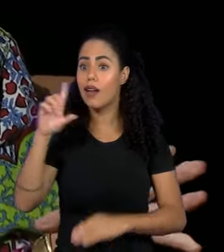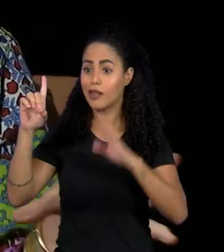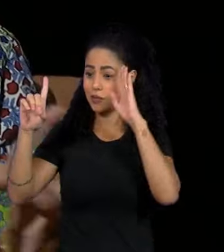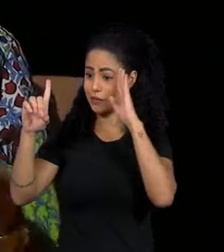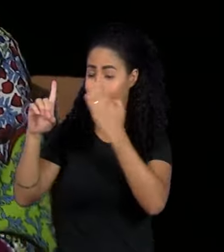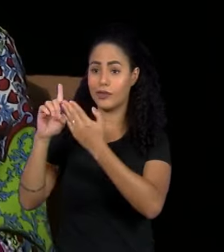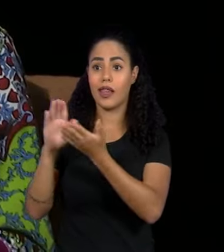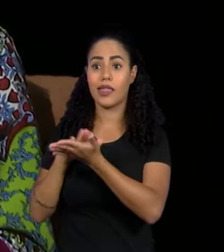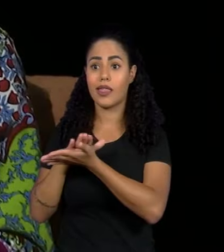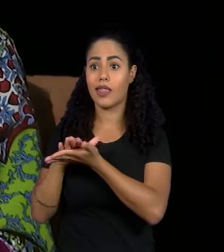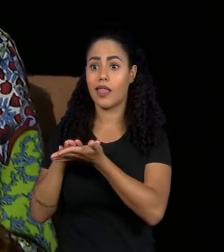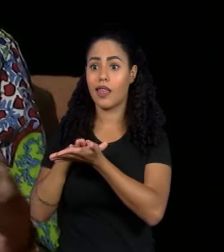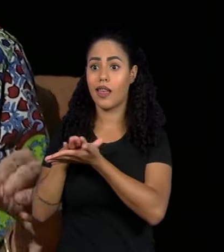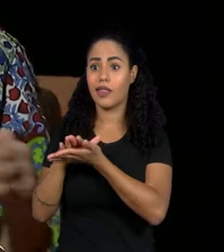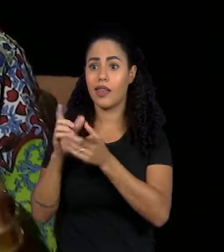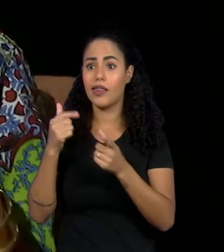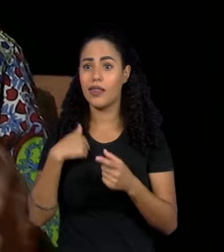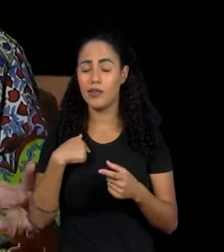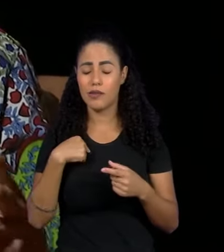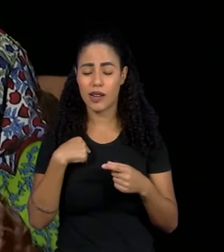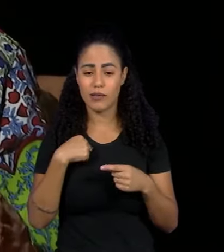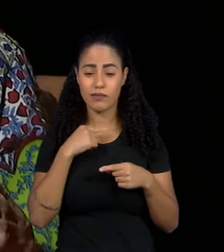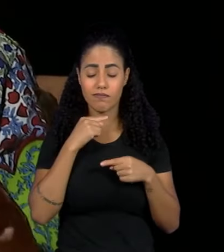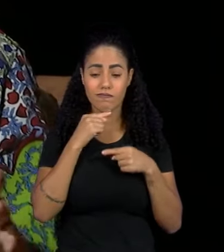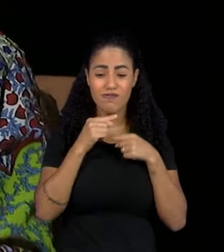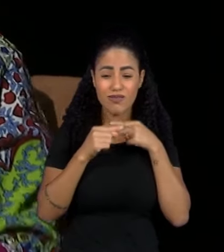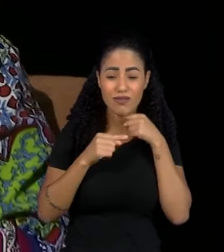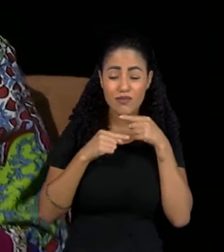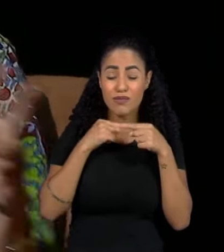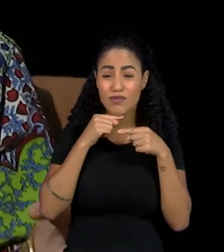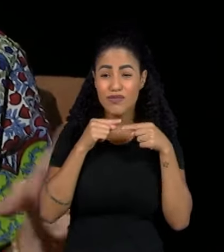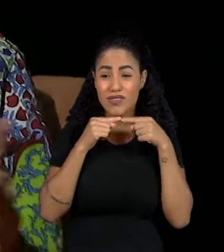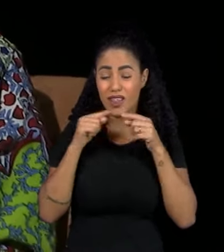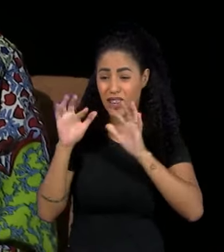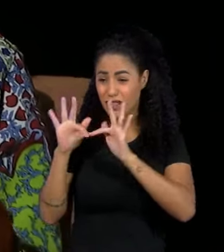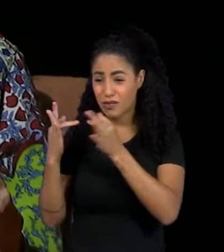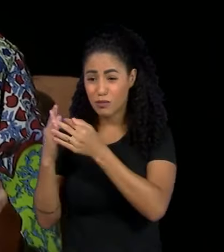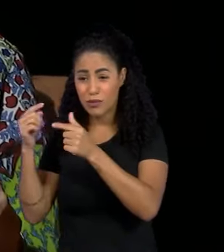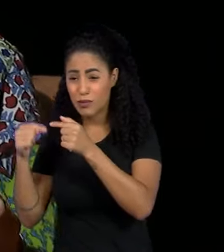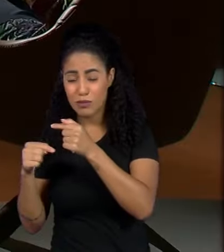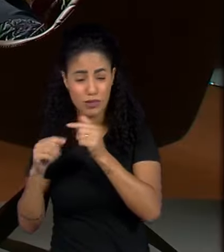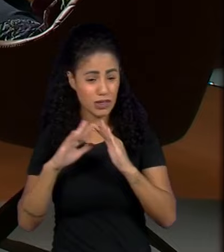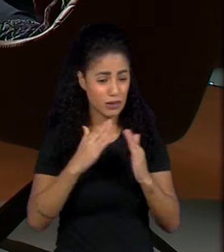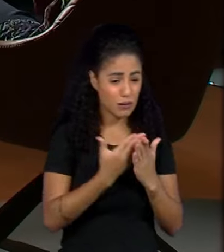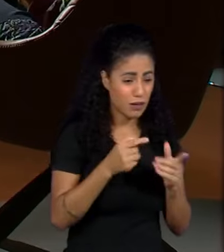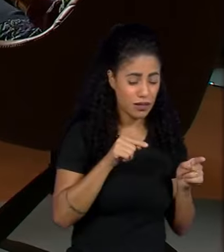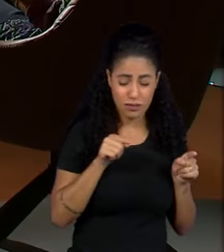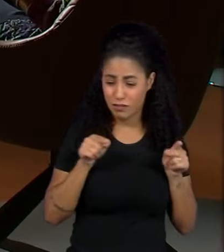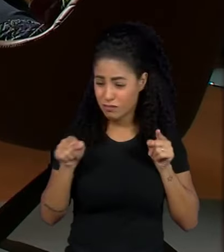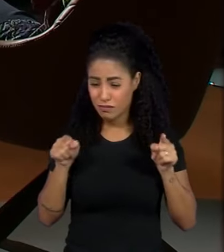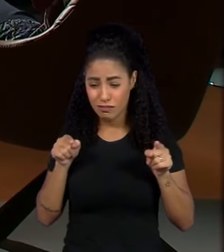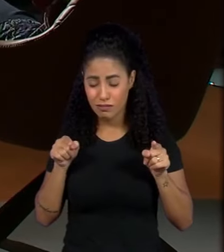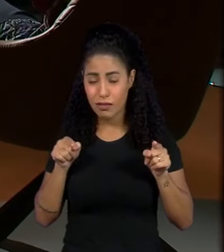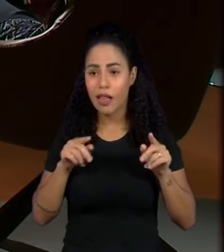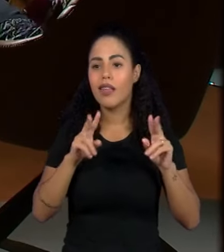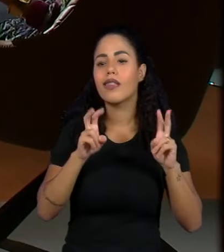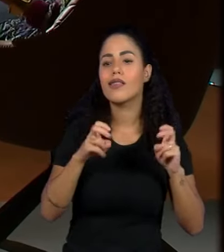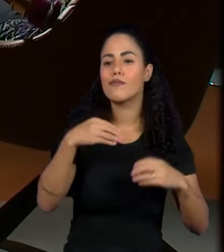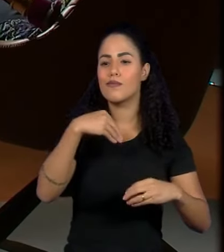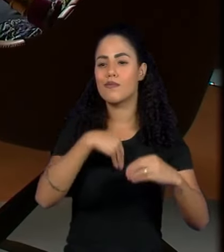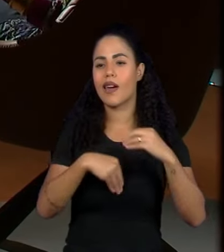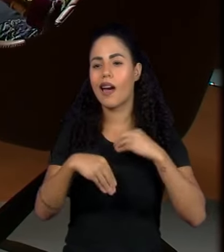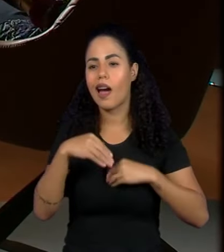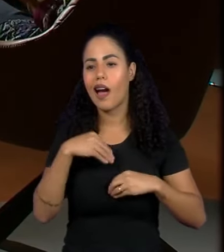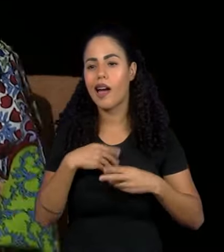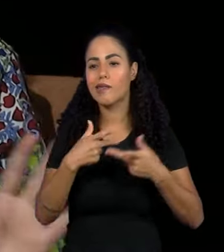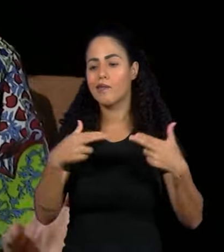eu voltava para casa cheia de conceitos que não combinavam muito com o que eles pensavam, pecado, coisas que eles